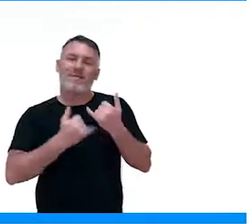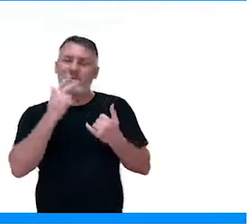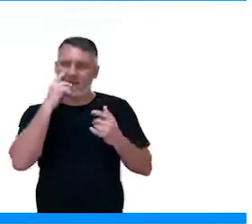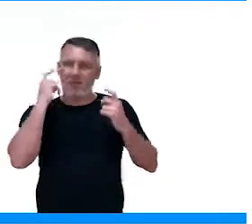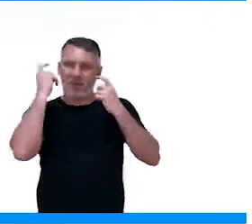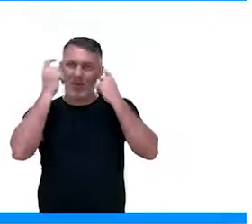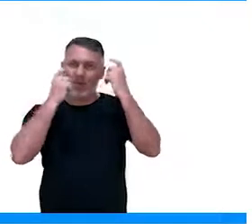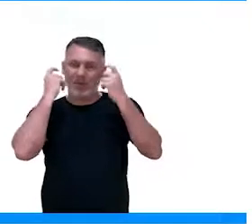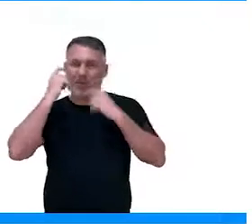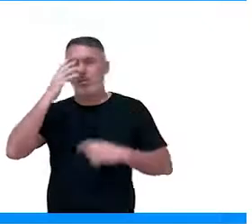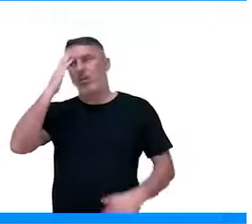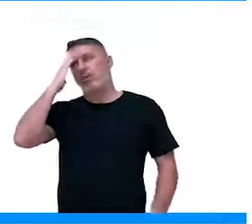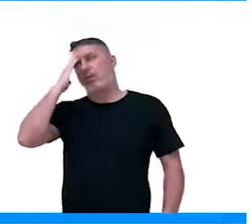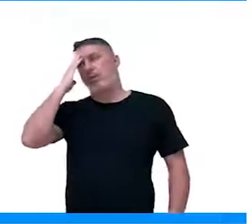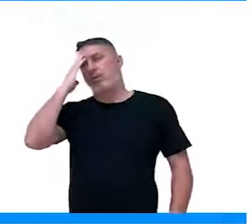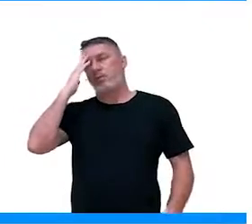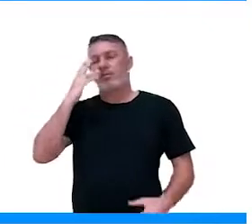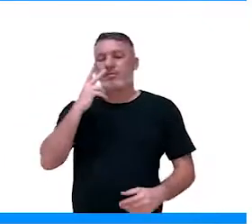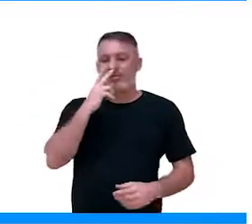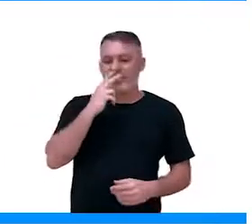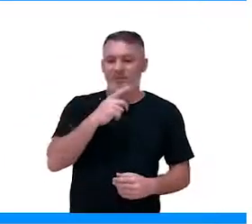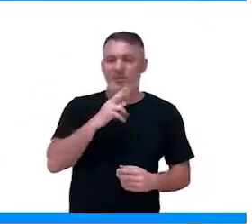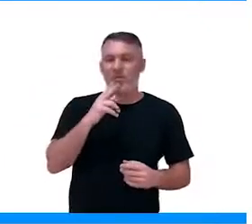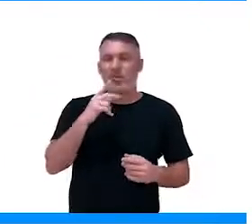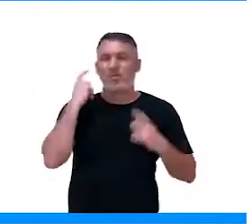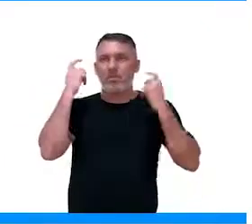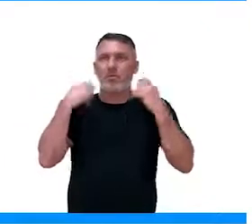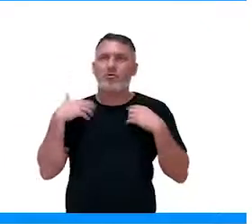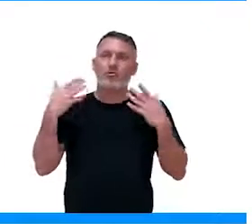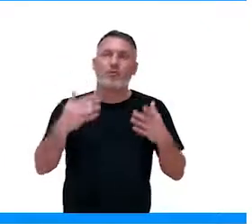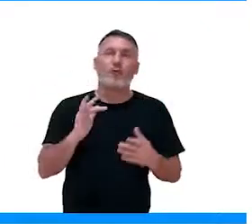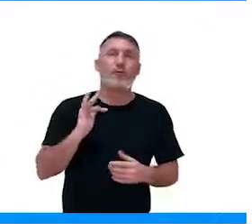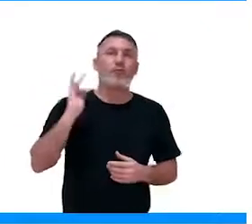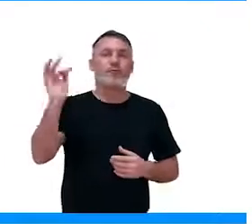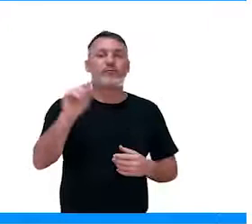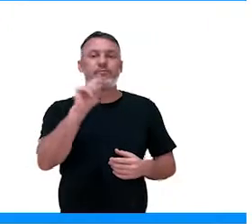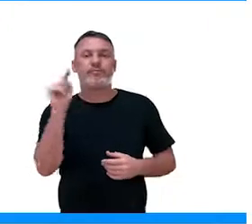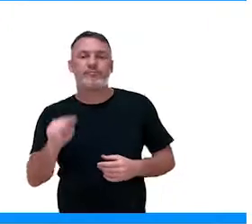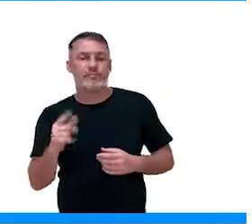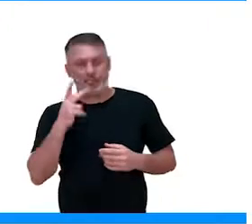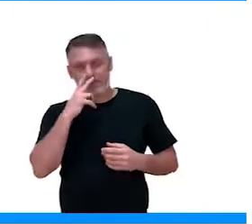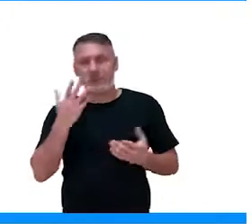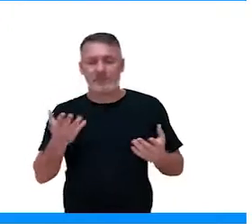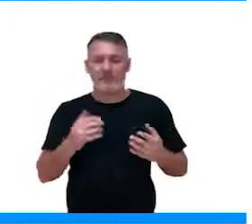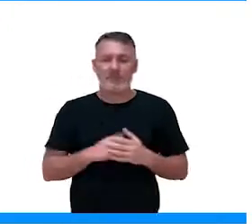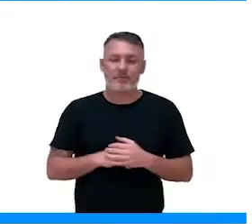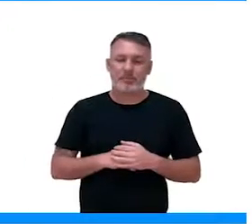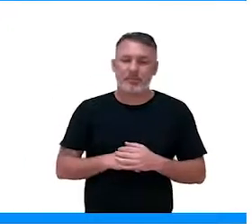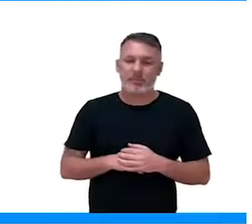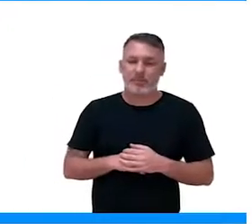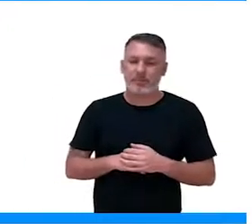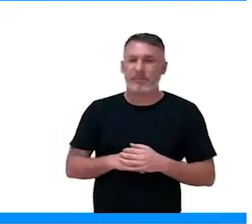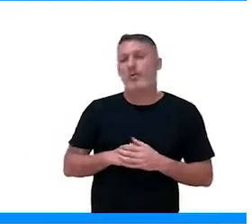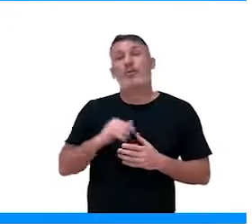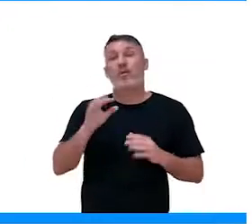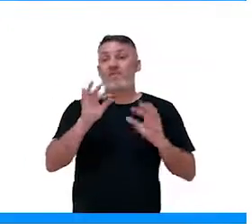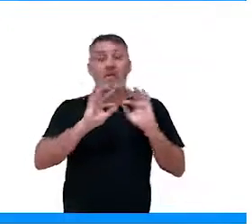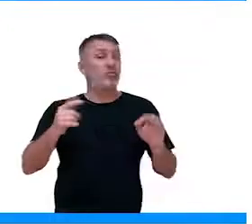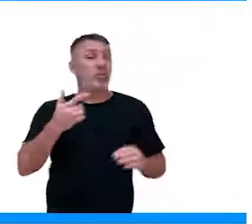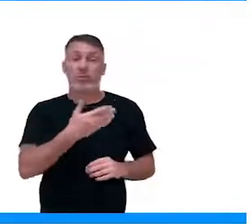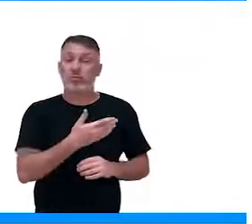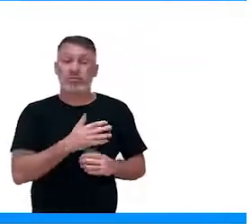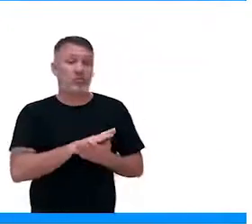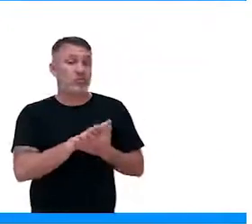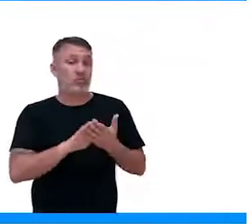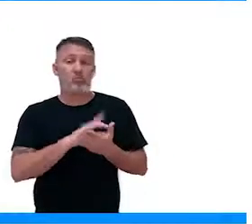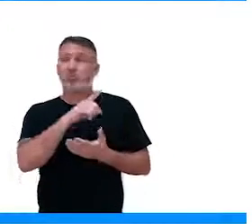chegar ao local, né? Olha só essa mão na cabeça, né? Onde que eu vou parar? Mais ou menos isso. Claro que não tem